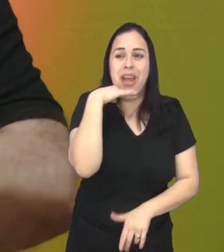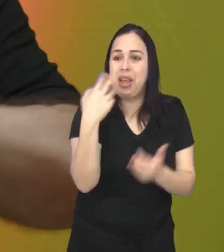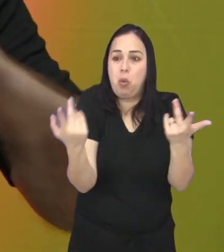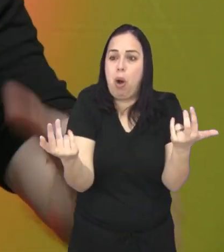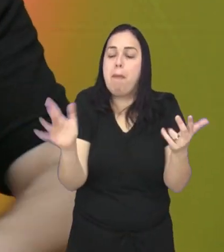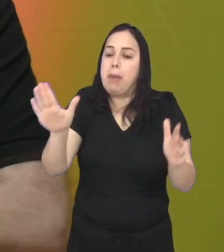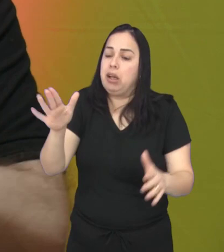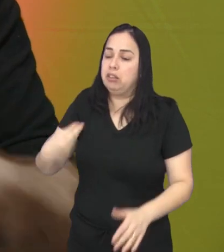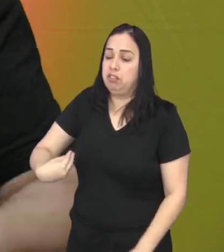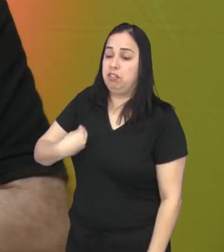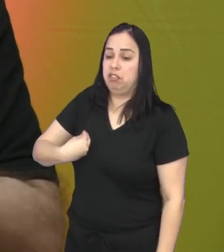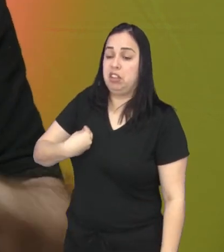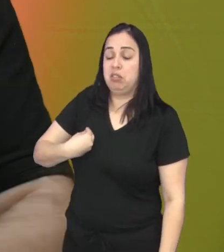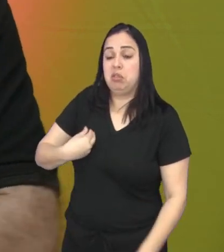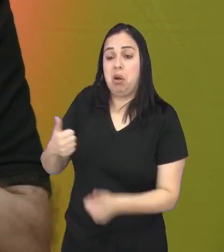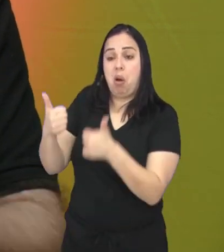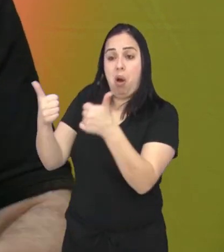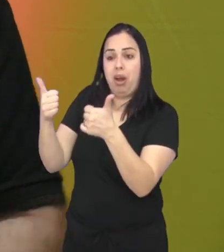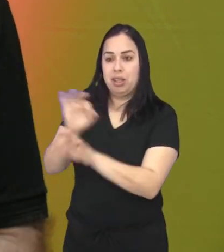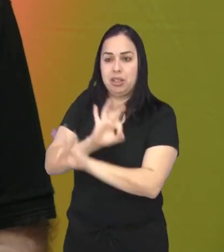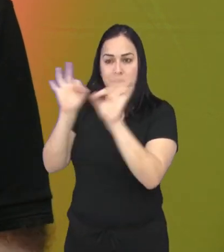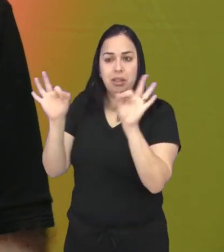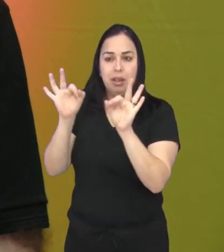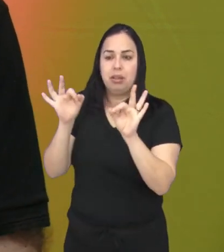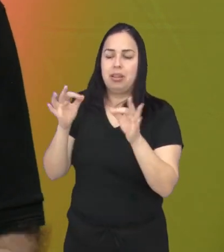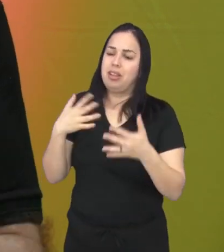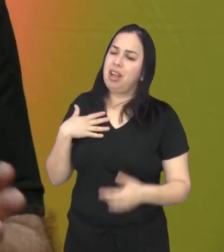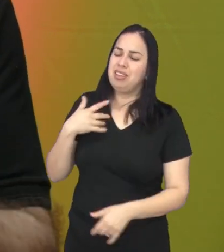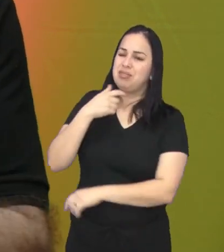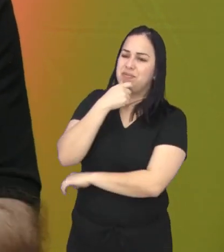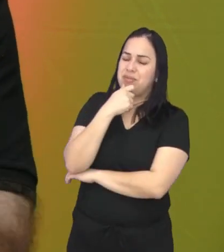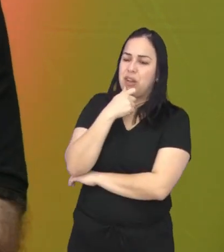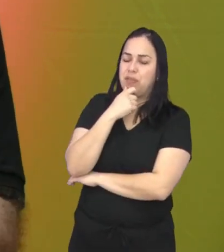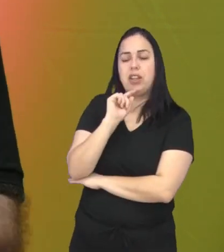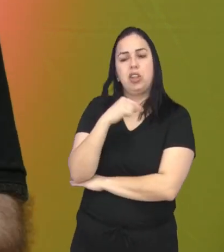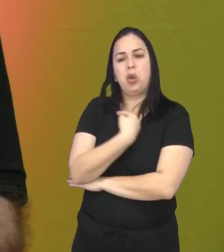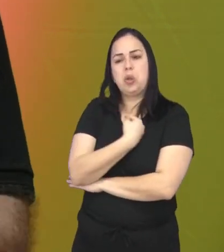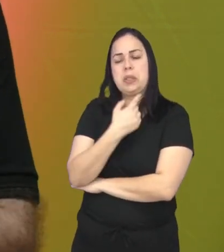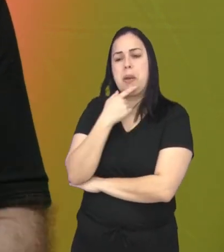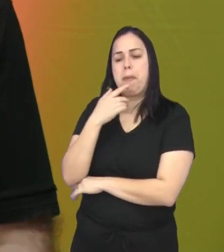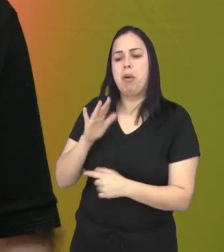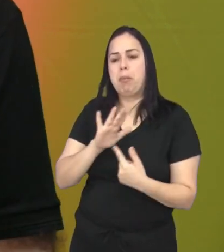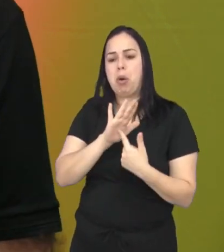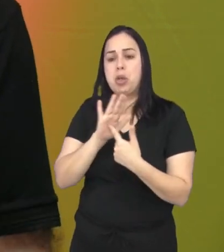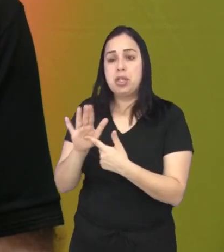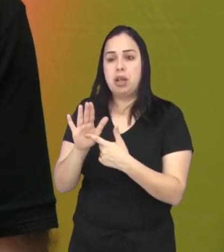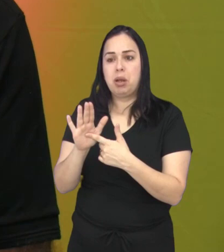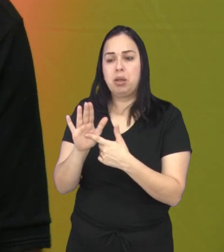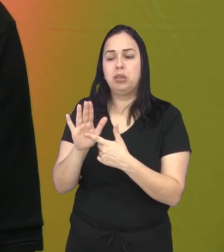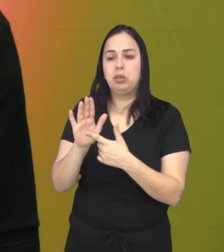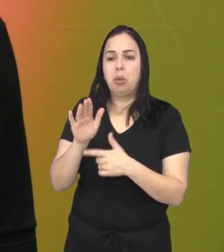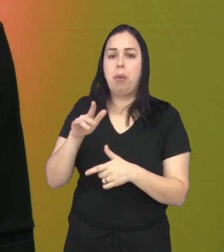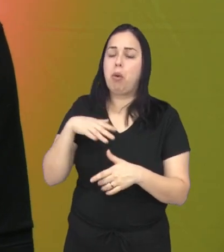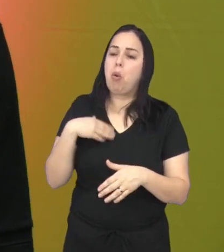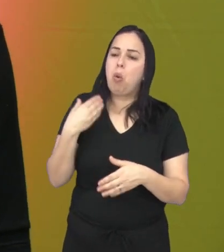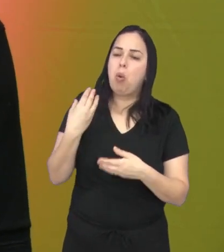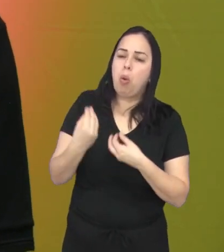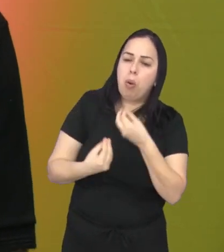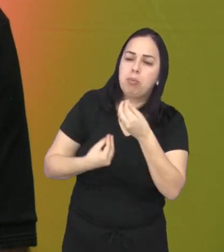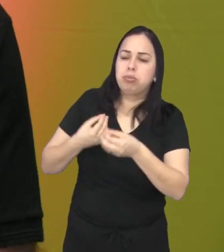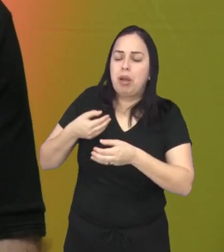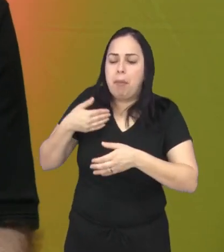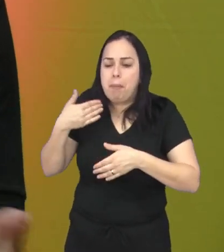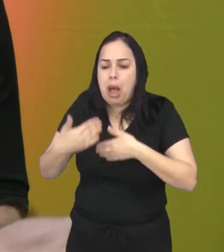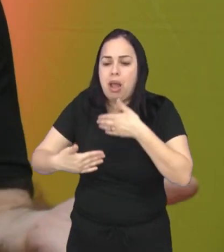botei toda essa experiência assim num mixer assim, eu falei, acho que a gente poderia mostrar um passo a passo aqui para os